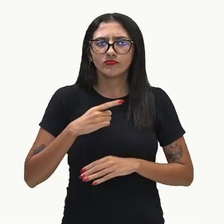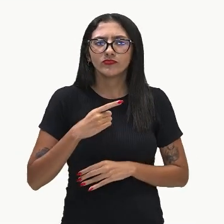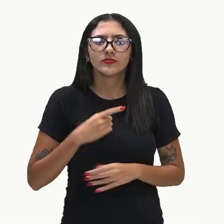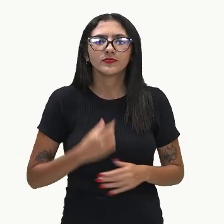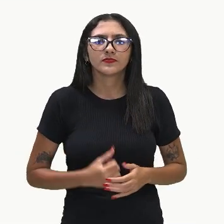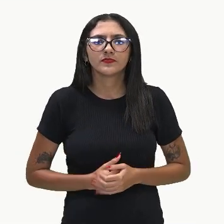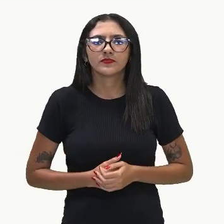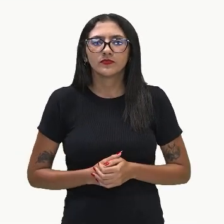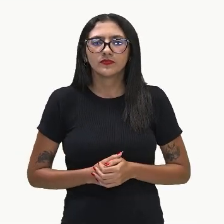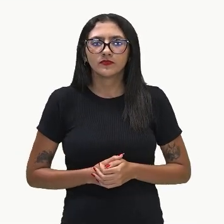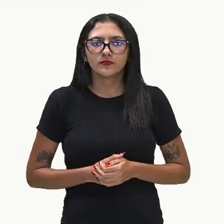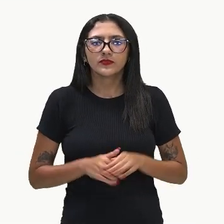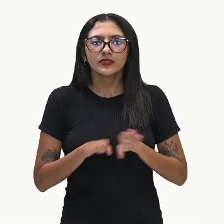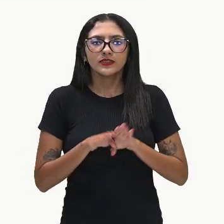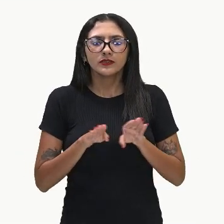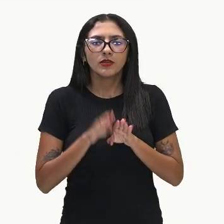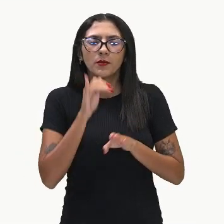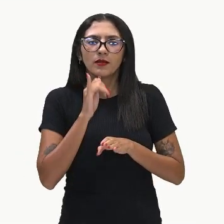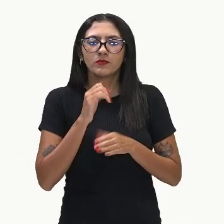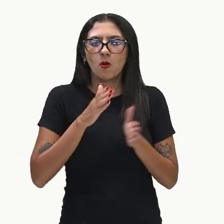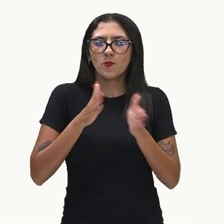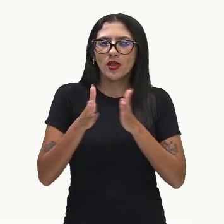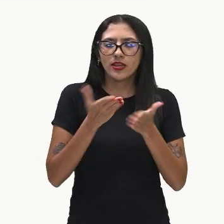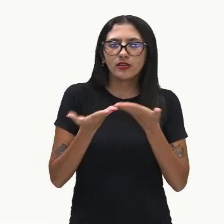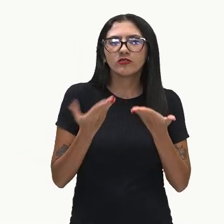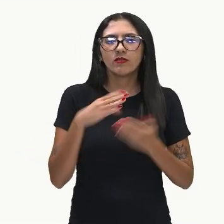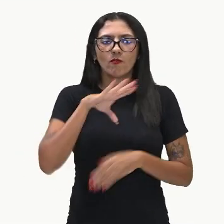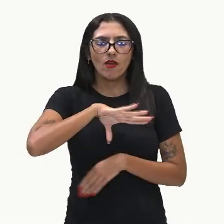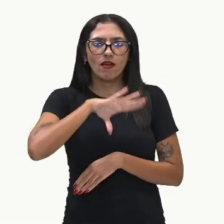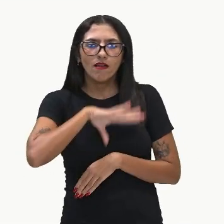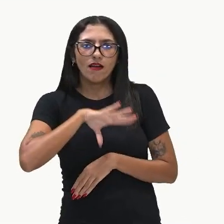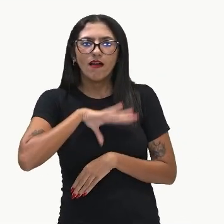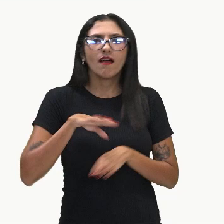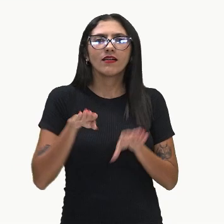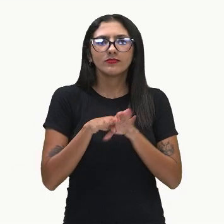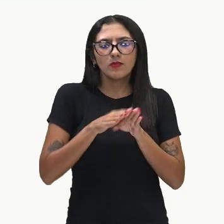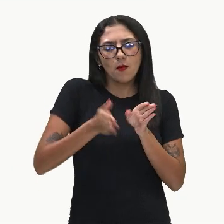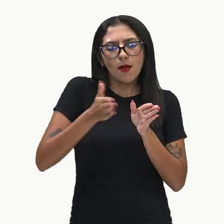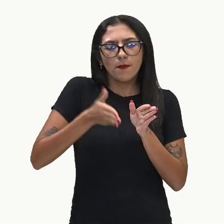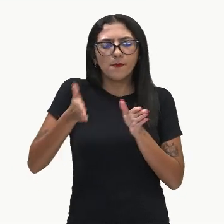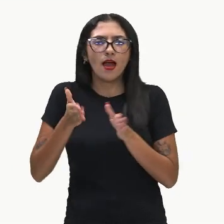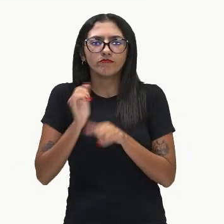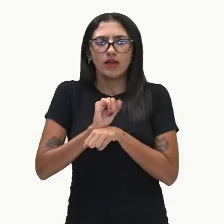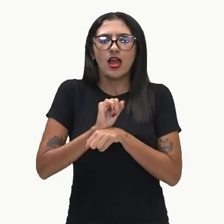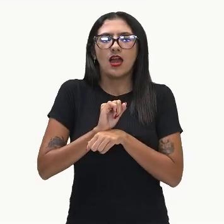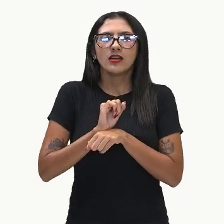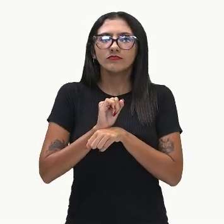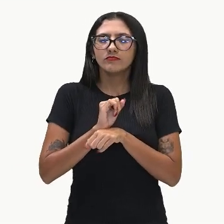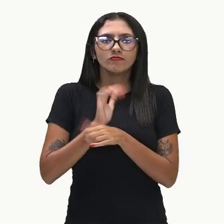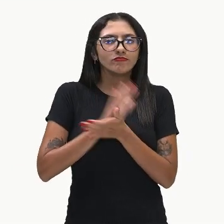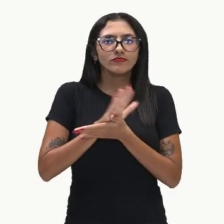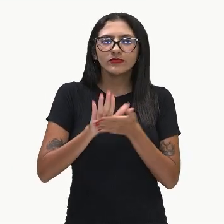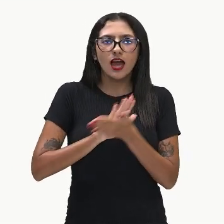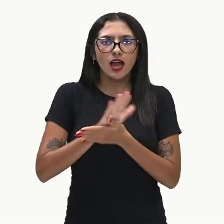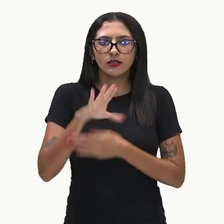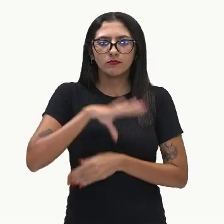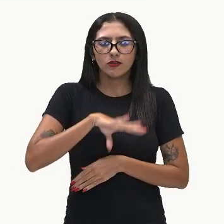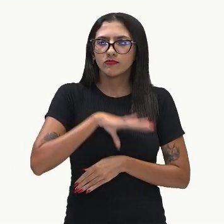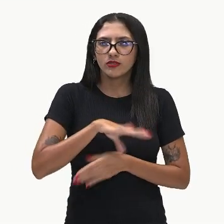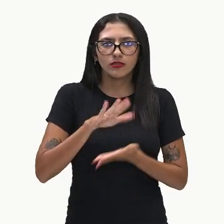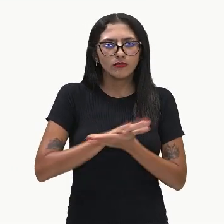Ciclos menstruais irregulares. Na verdade, depois de um certo tempo, a mulher para de menstruar, gente. Ela para de menstruar por causa